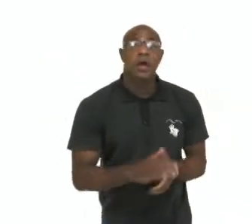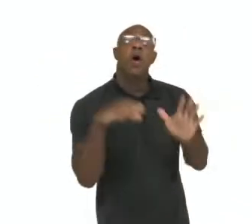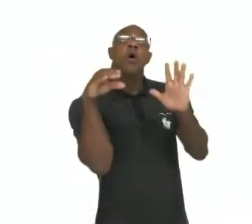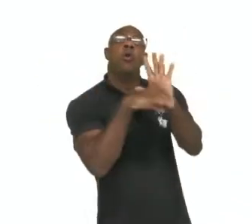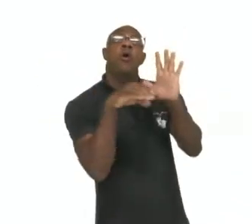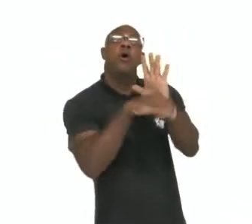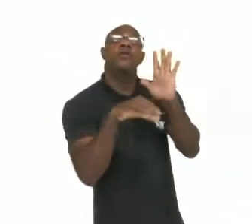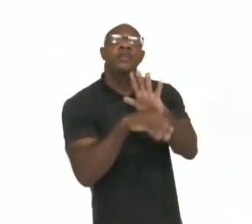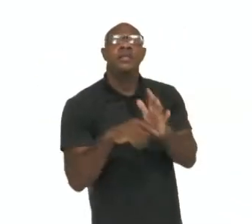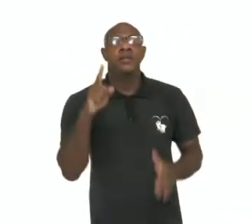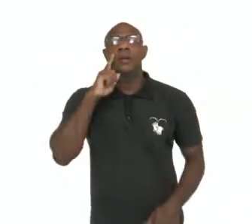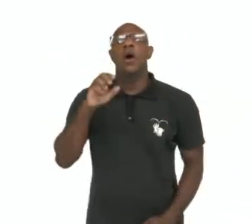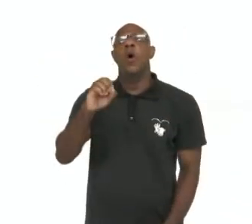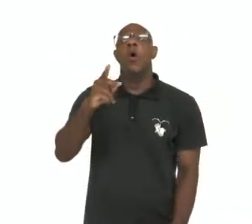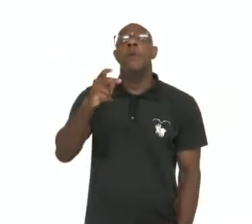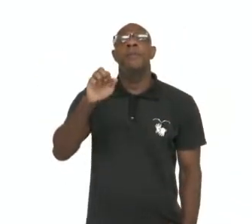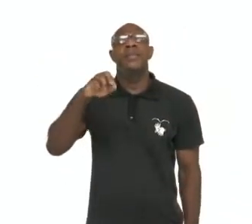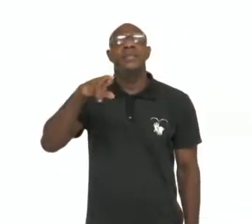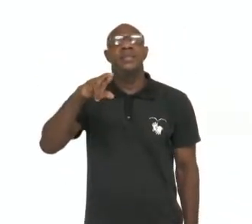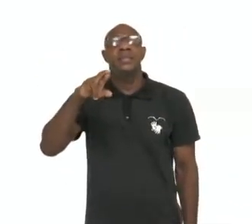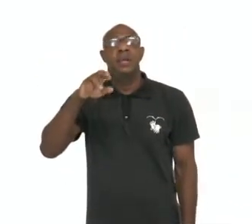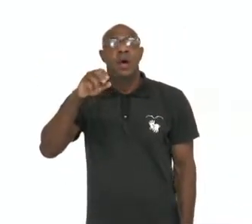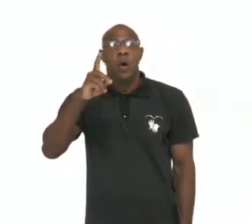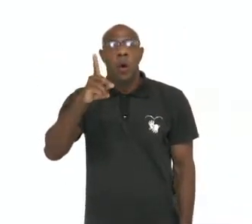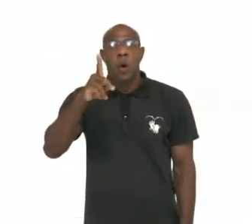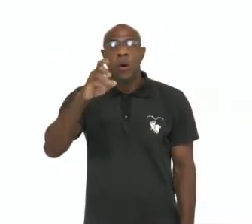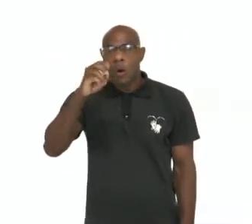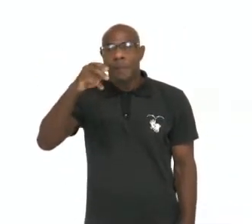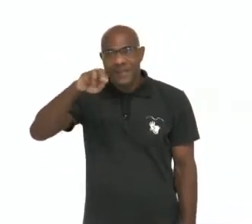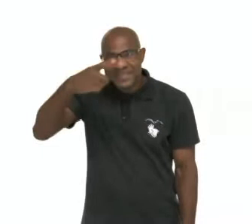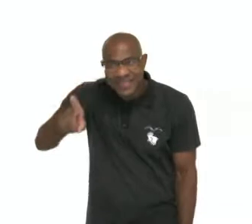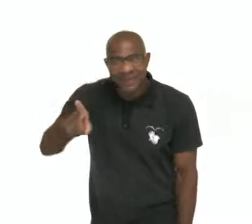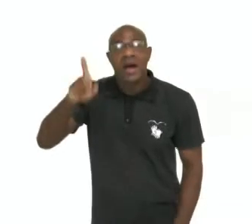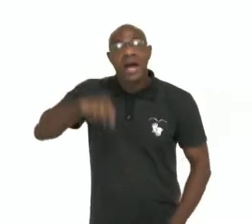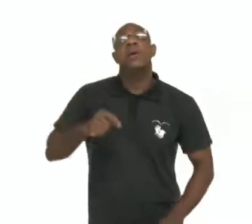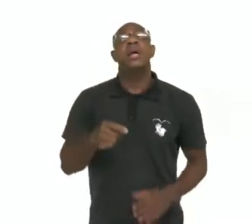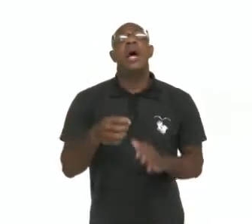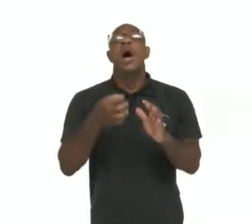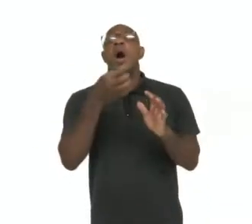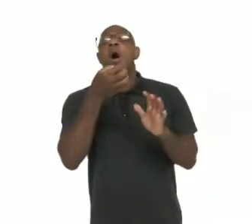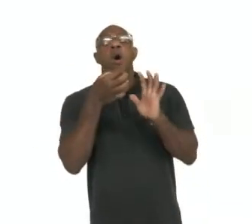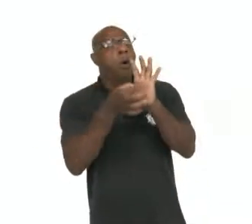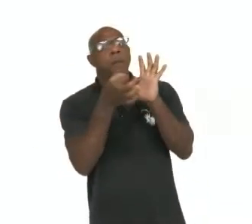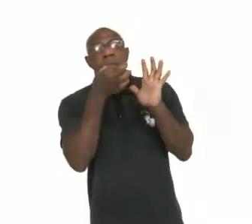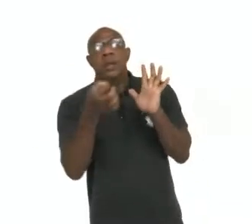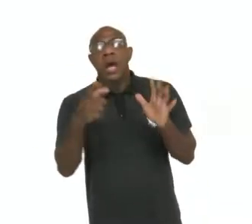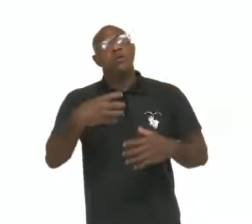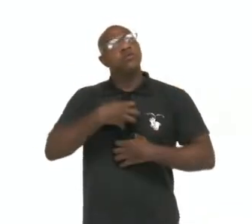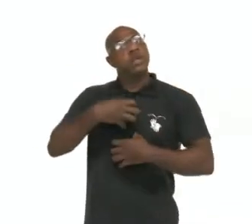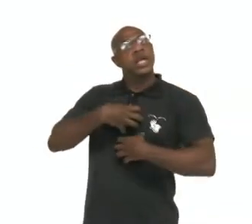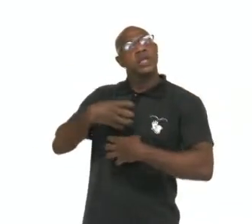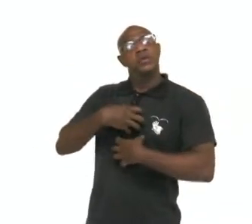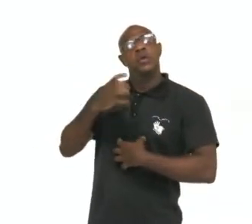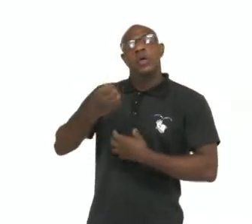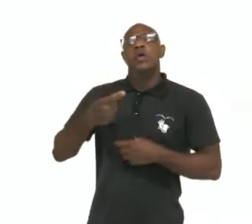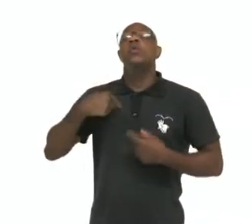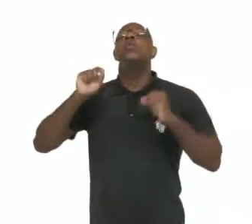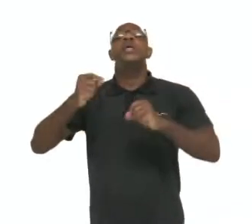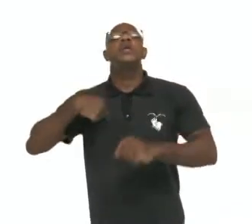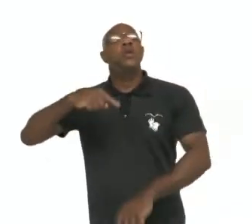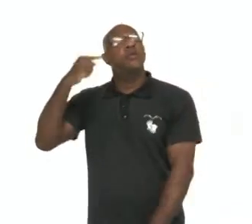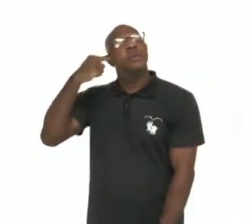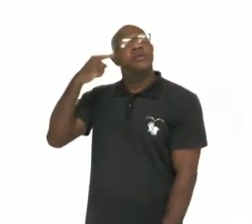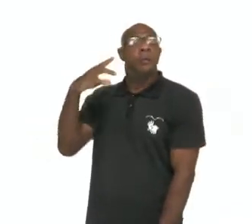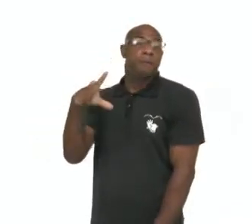slide do que significa opinar. Opinar, ou seja, dar uma opinião, é uma forma de dizer o que pensamos de modo